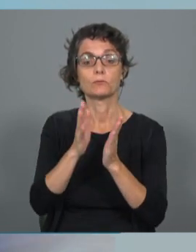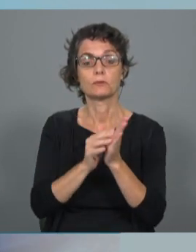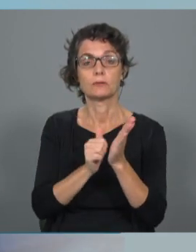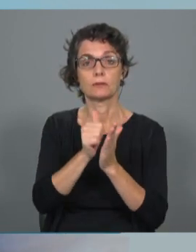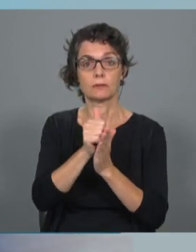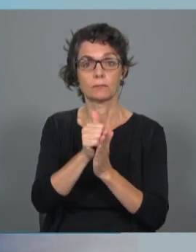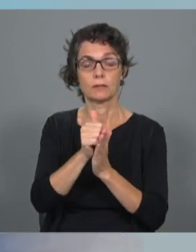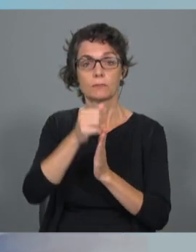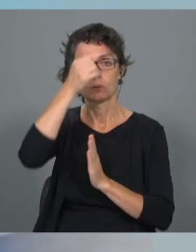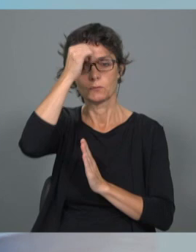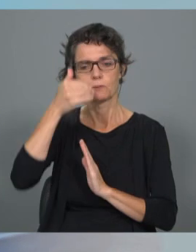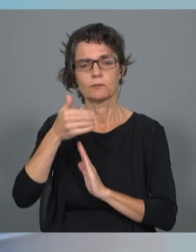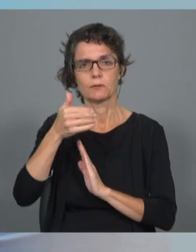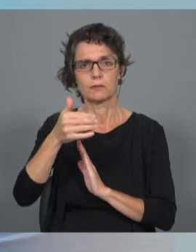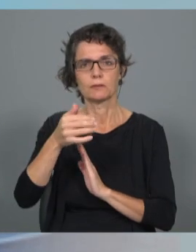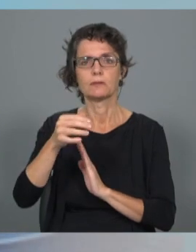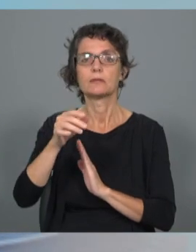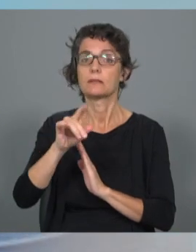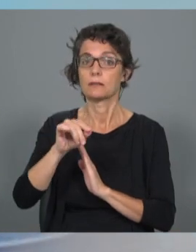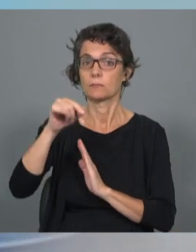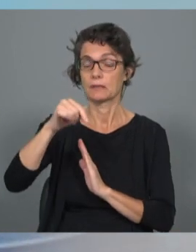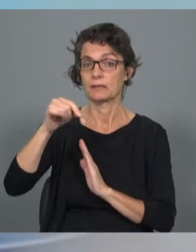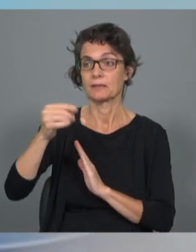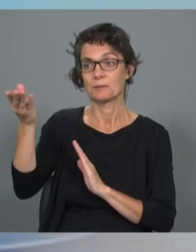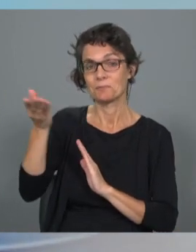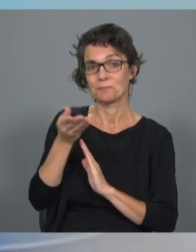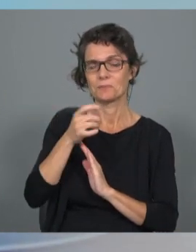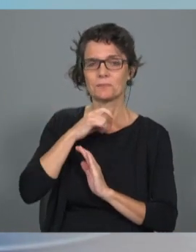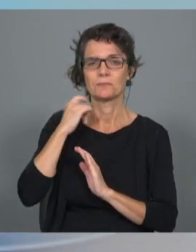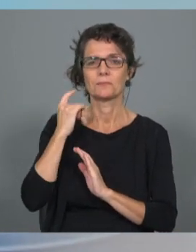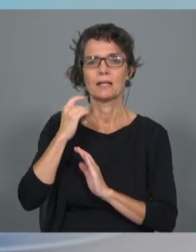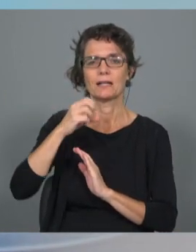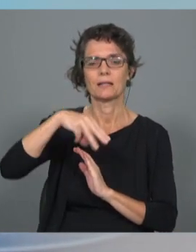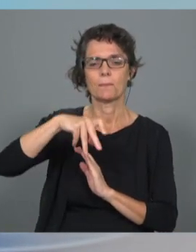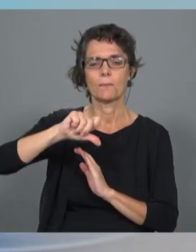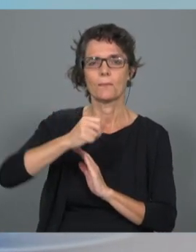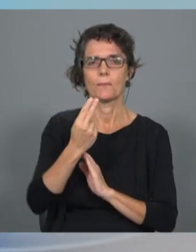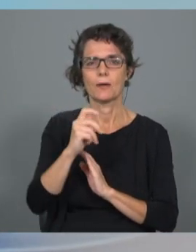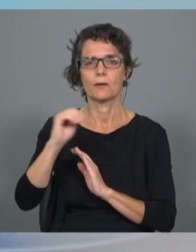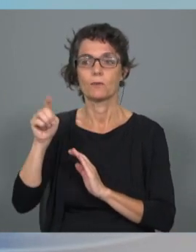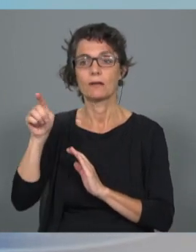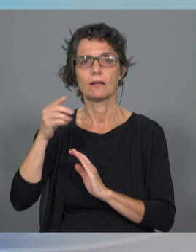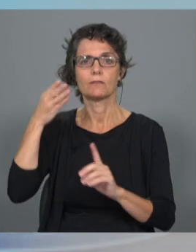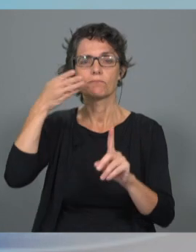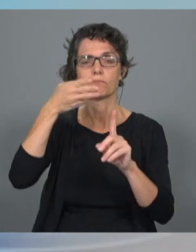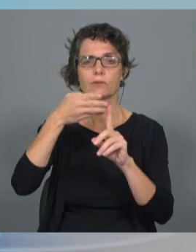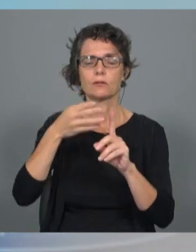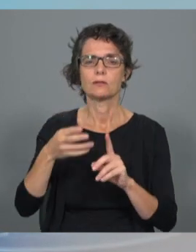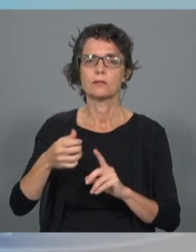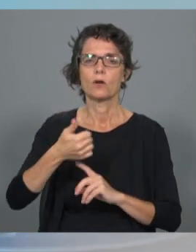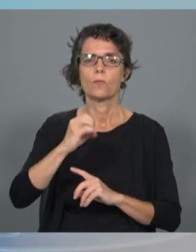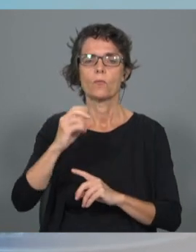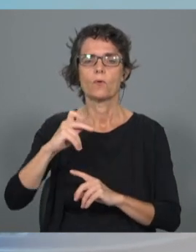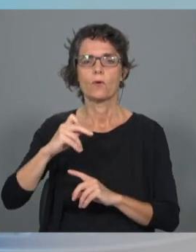próximo domingo, mas não só. Está hoje entre nós o Padre Ricardo Marques, que é missionário da Boa Nova